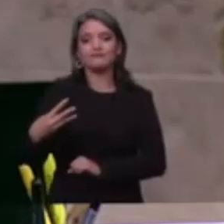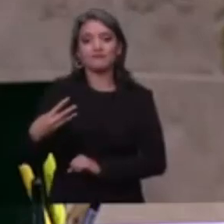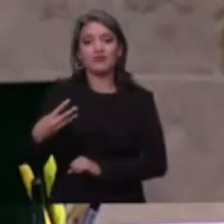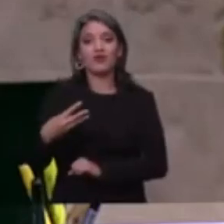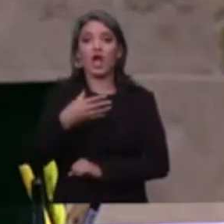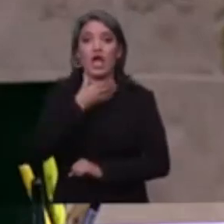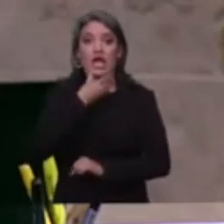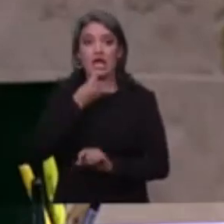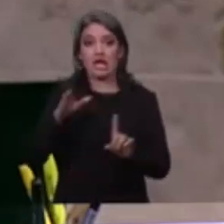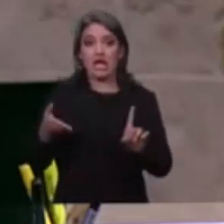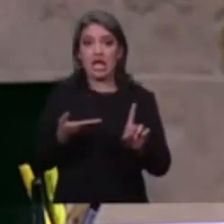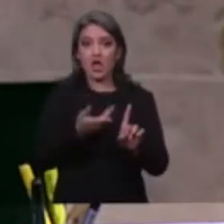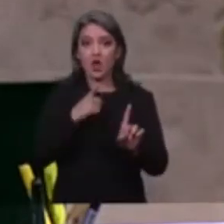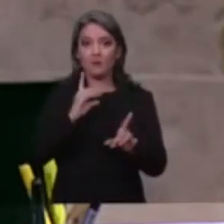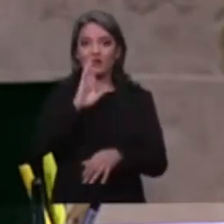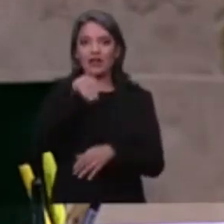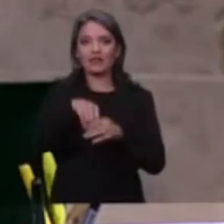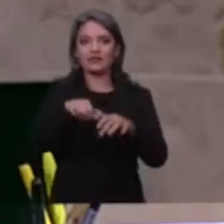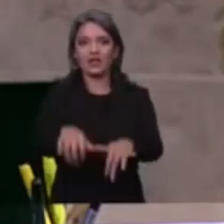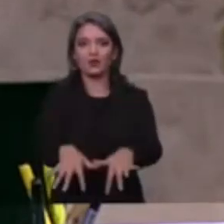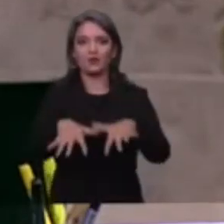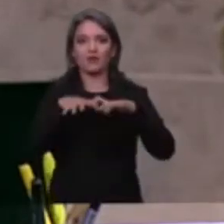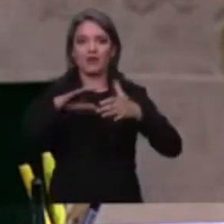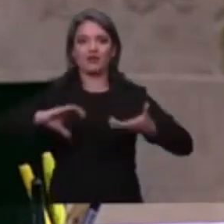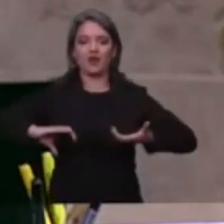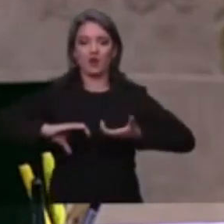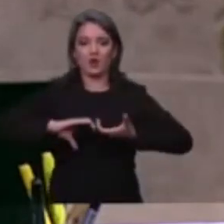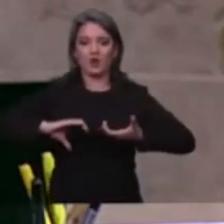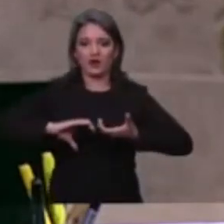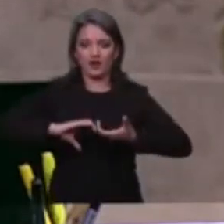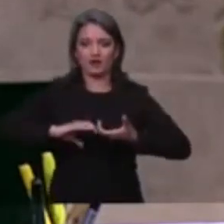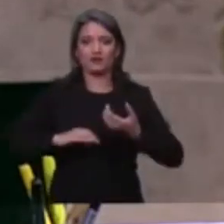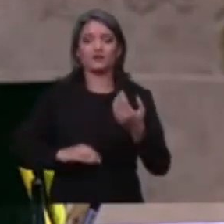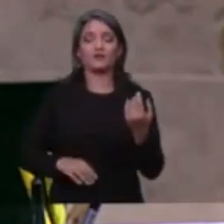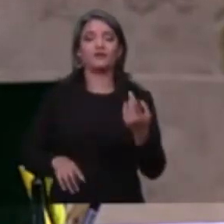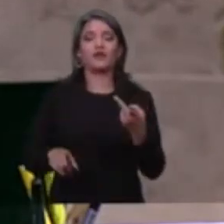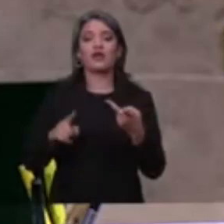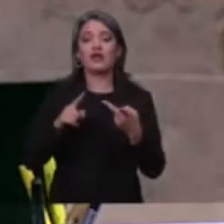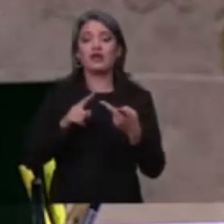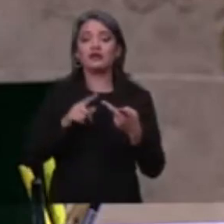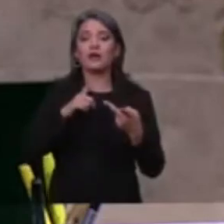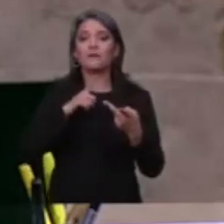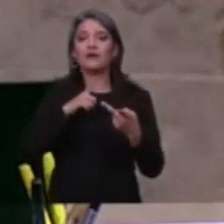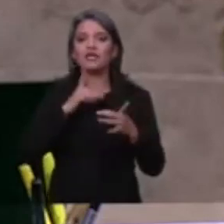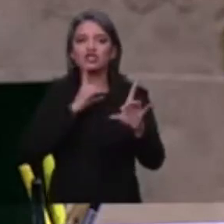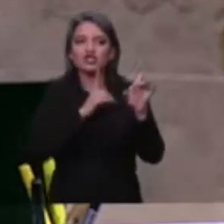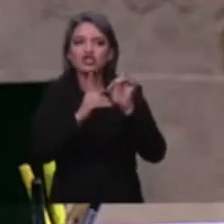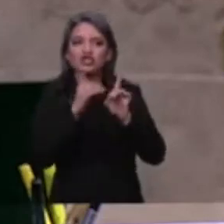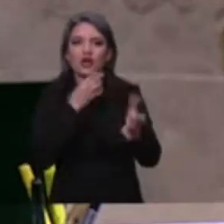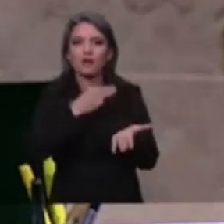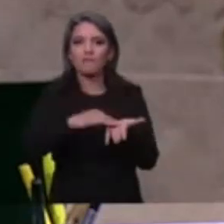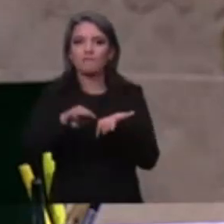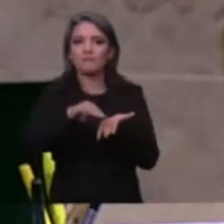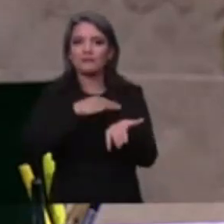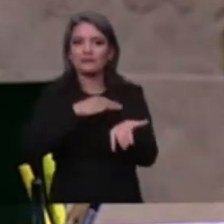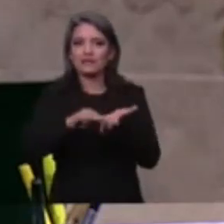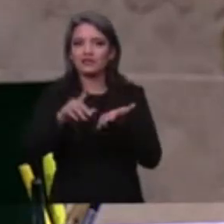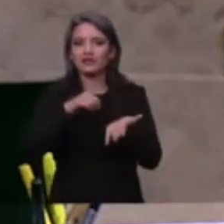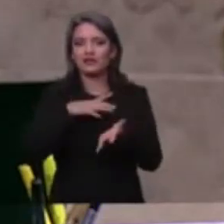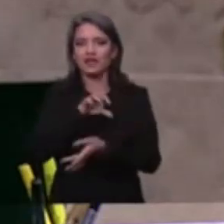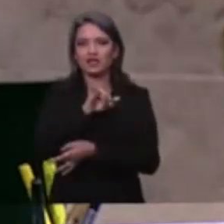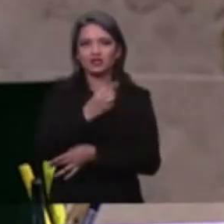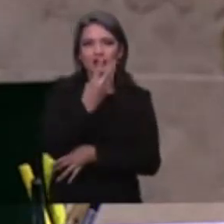Aécio aparece dentro do plenário do Congresso Nacional, bem como a existência de diálogos registrados entre os